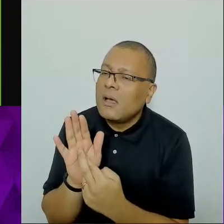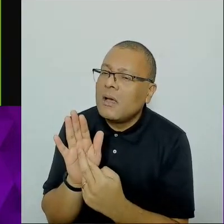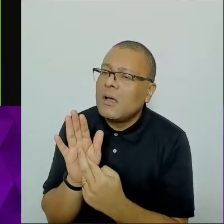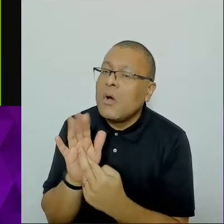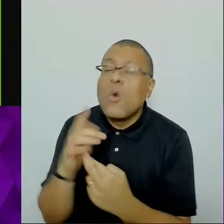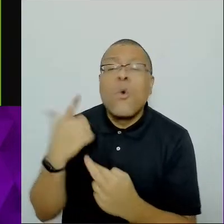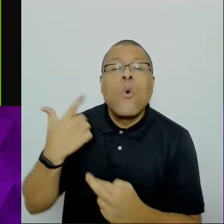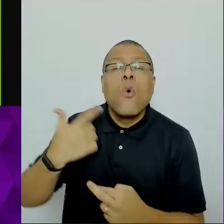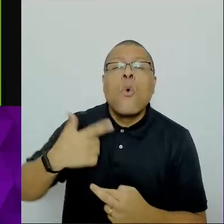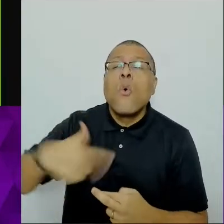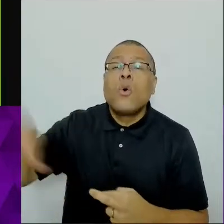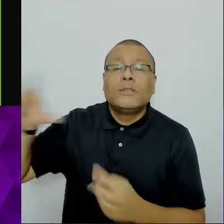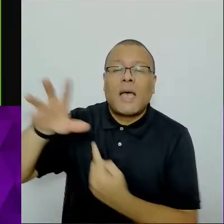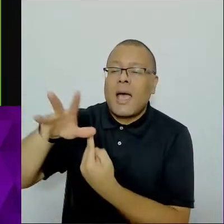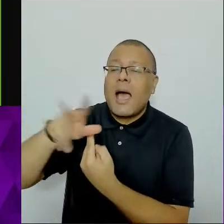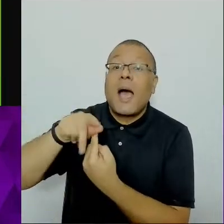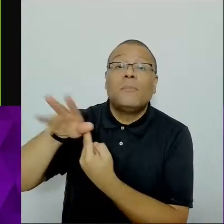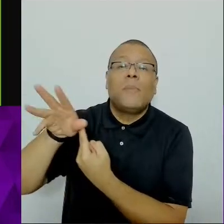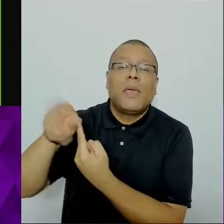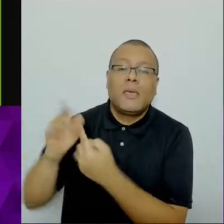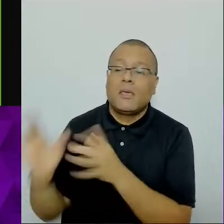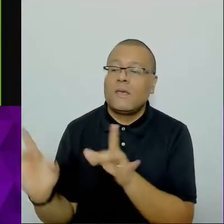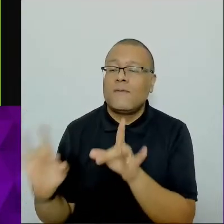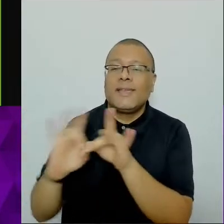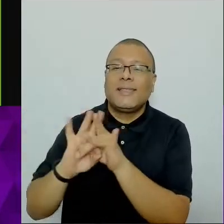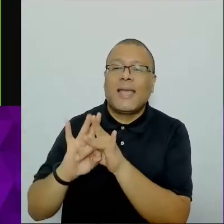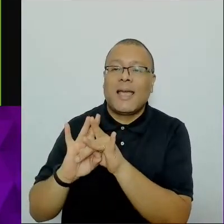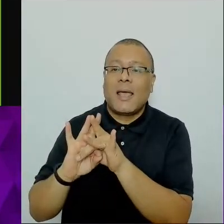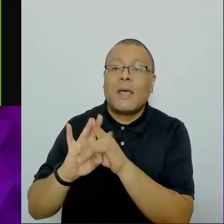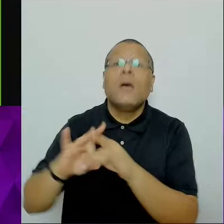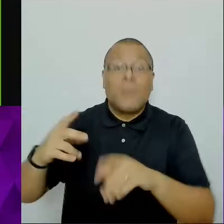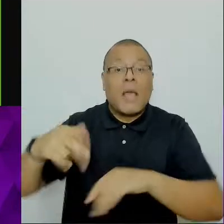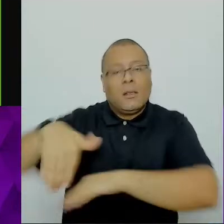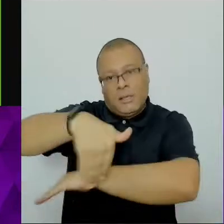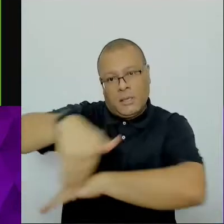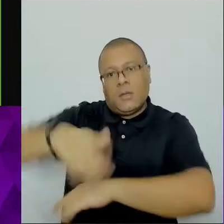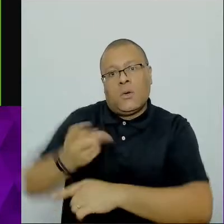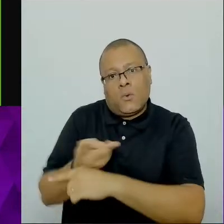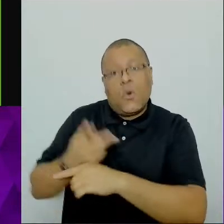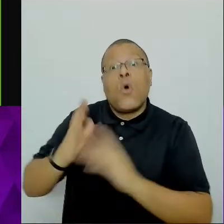que vai ser uma API que a gente vai integrar para buscar endereços.